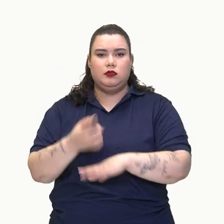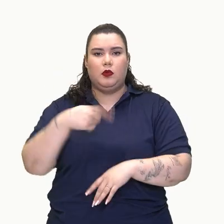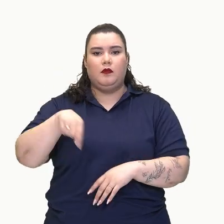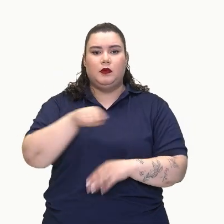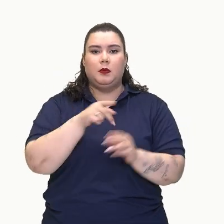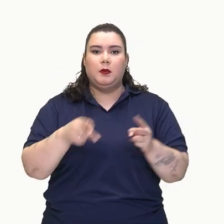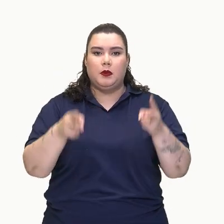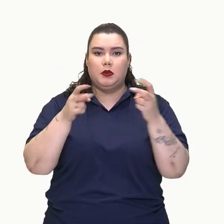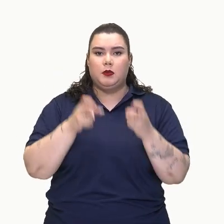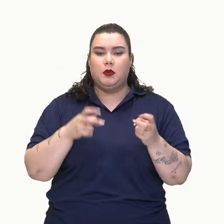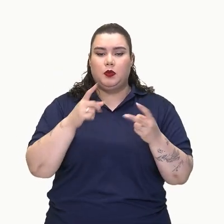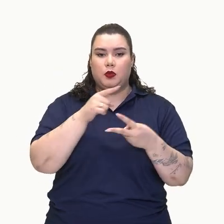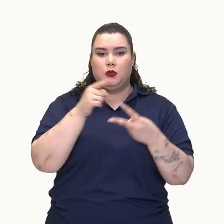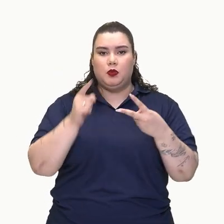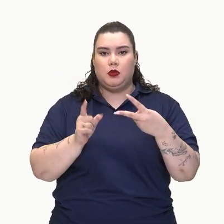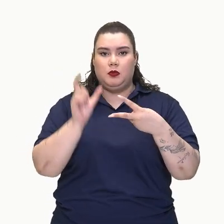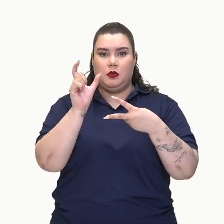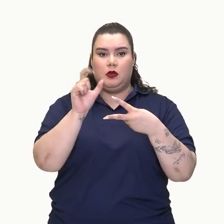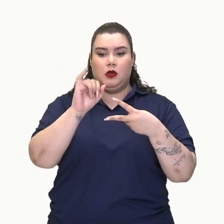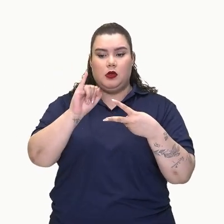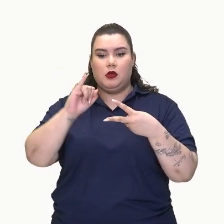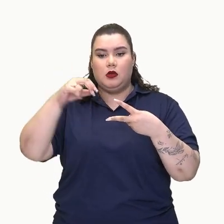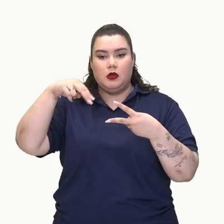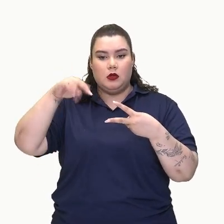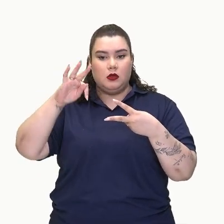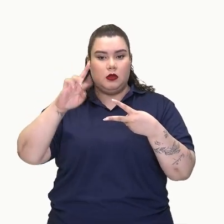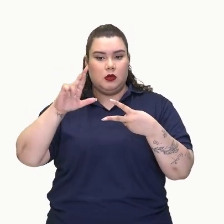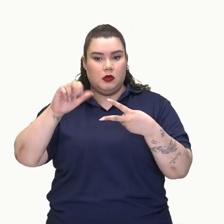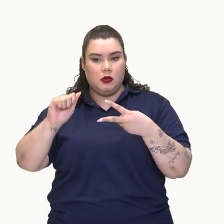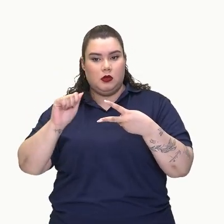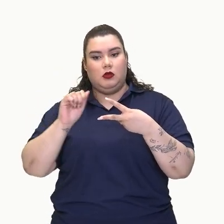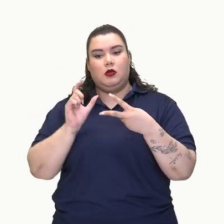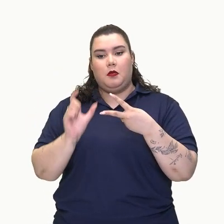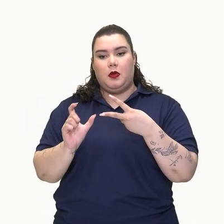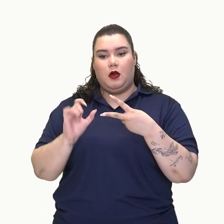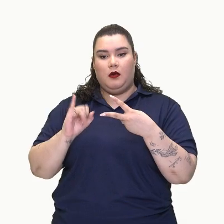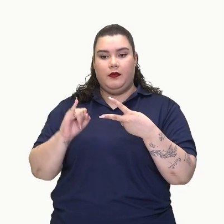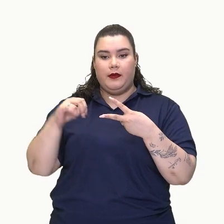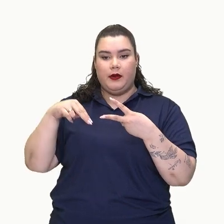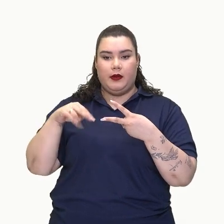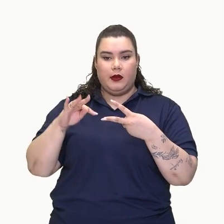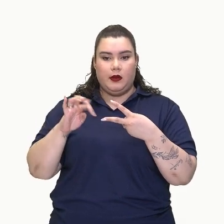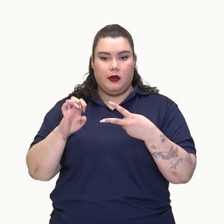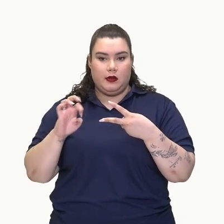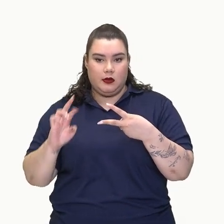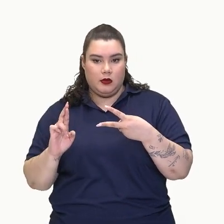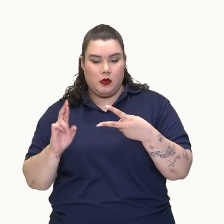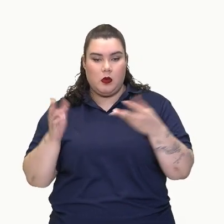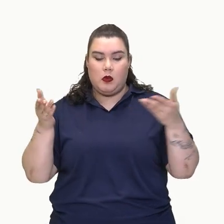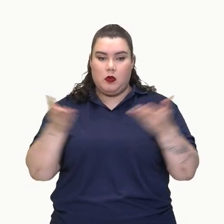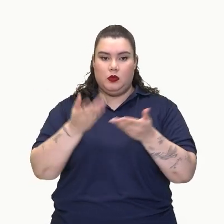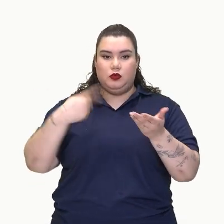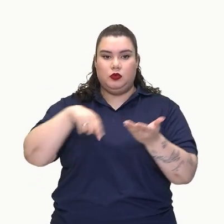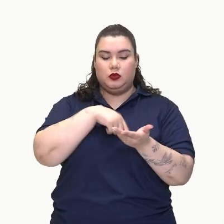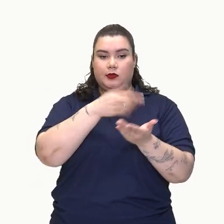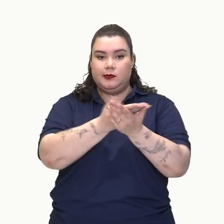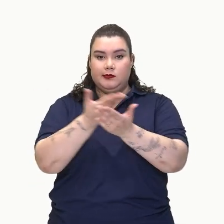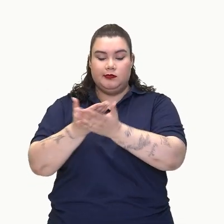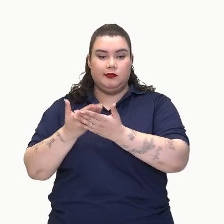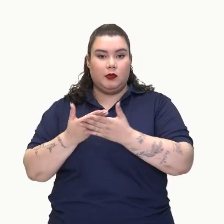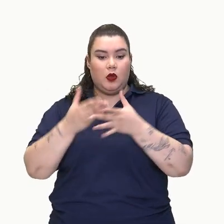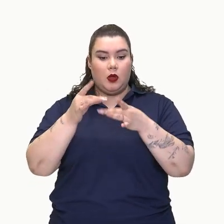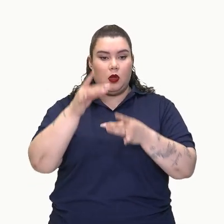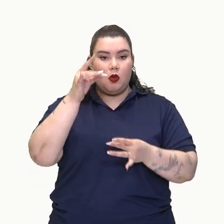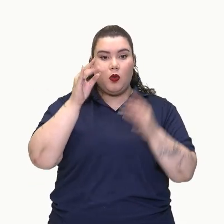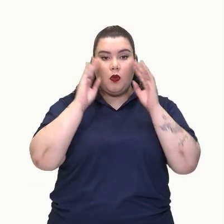duas denominações, intra e interespecífica. Nesta aula, a gente vai estudar com mais detalhes